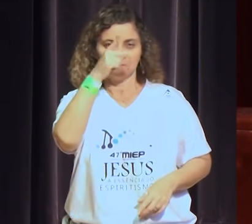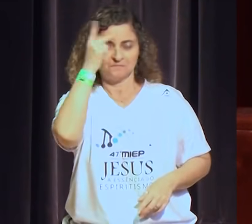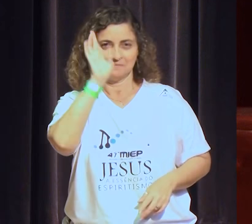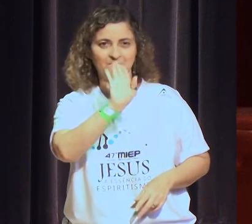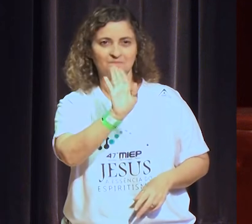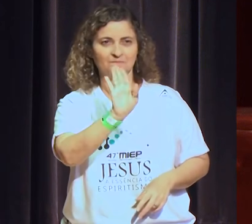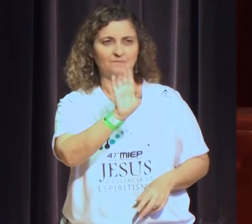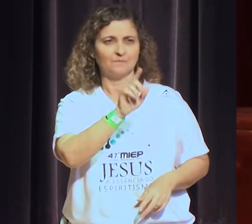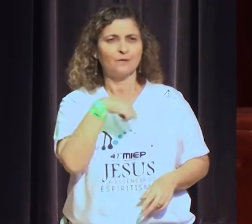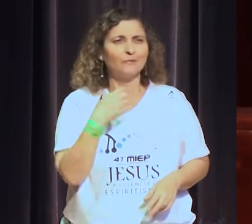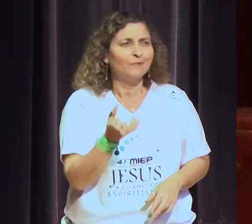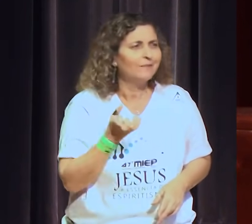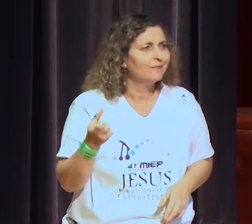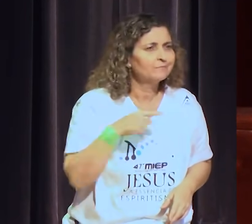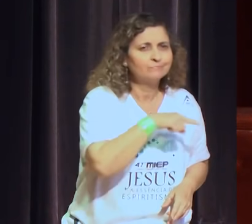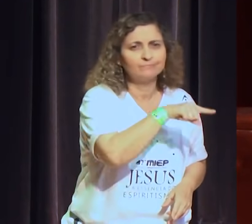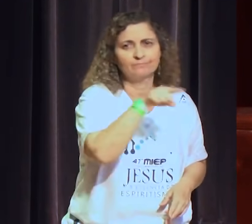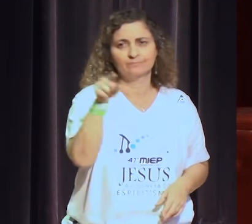ele.